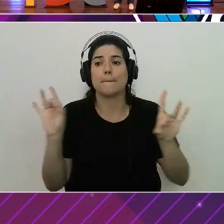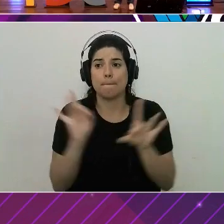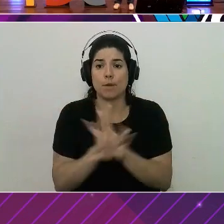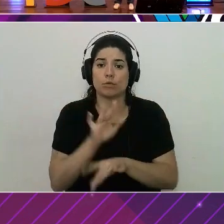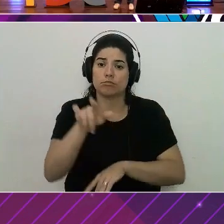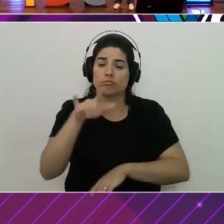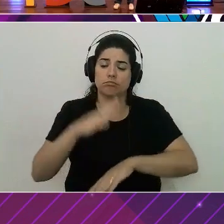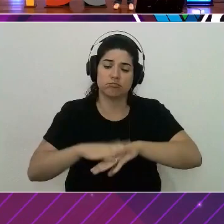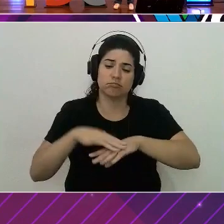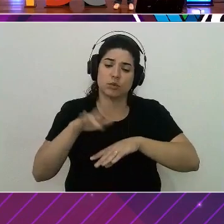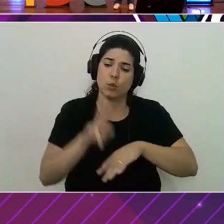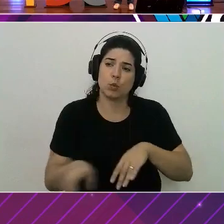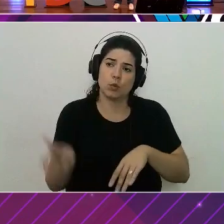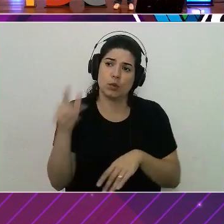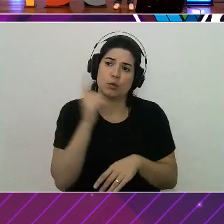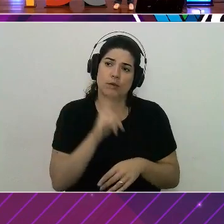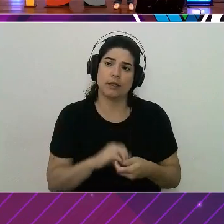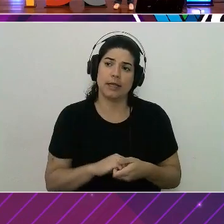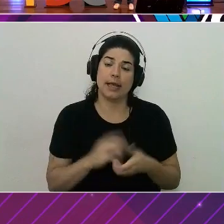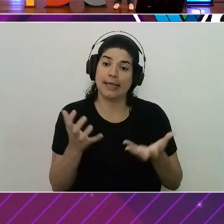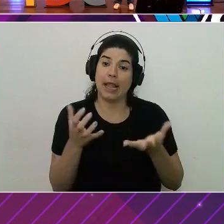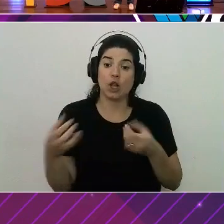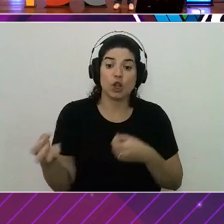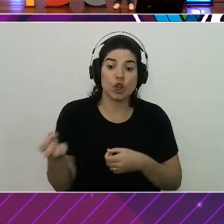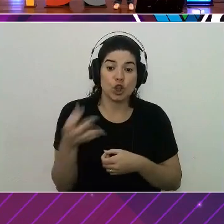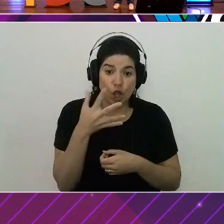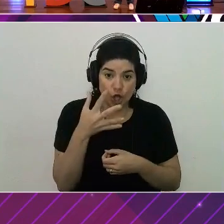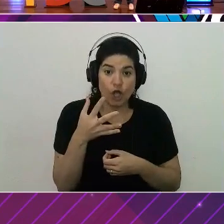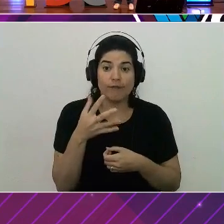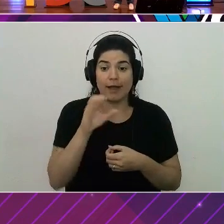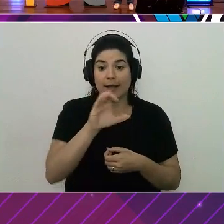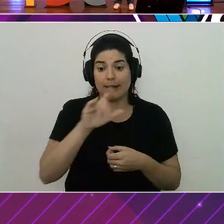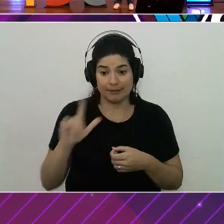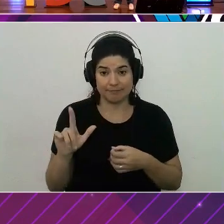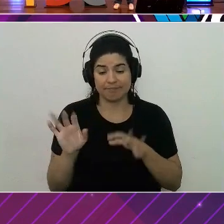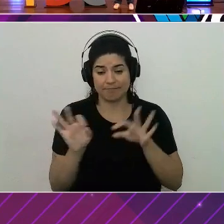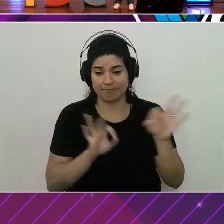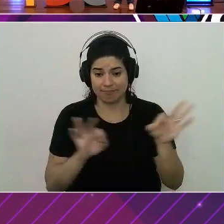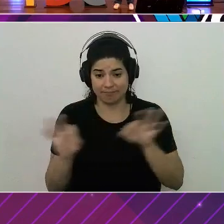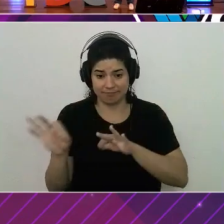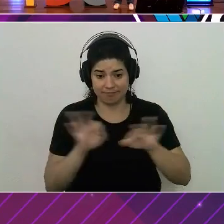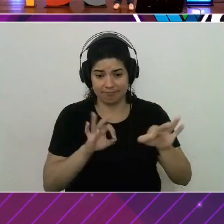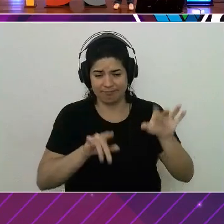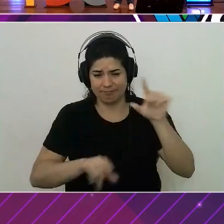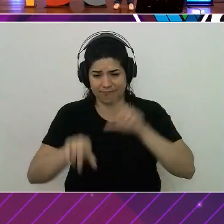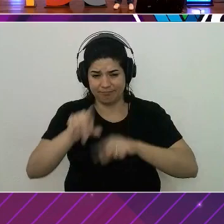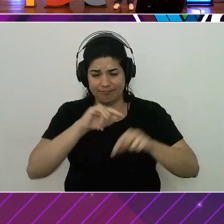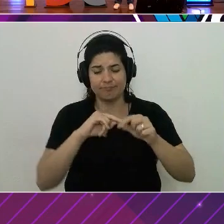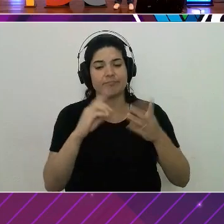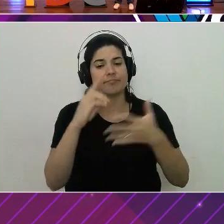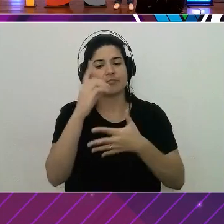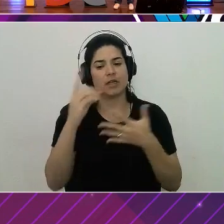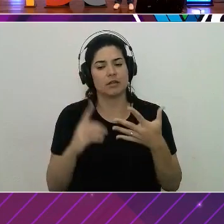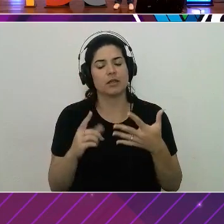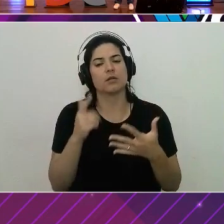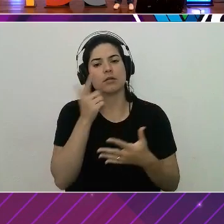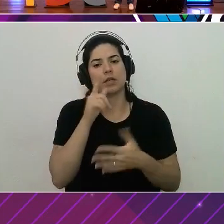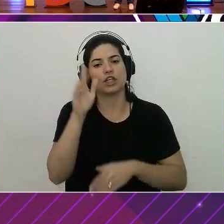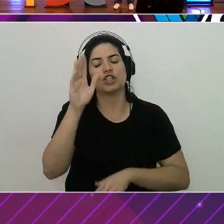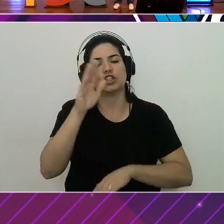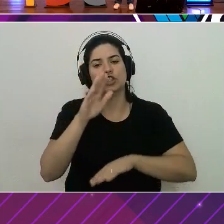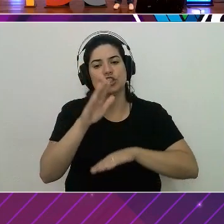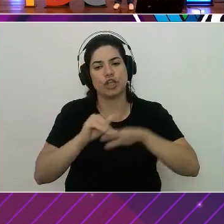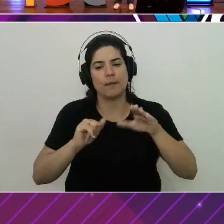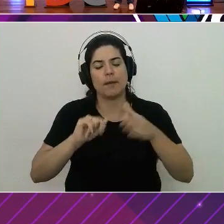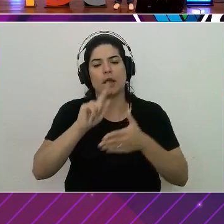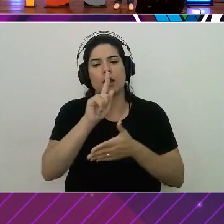aí, se você quiser fazer uma nova classificação de dados em cima desse modelo que já foi treinado, você simplesmente chama uma função, fala: olha, esses são